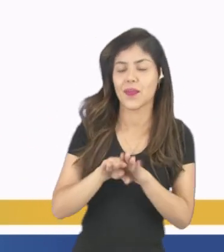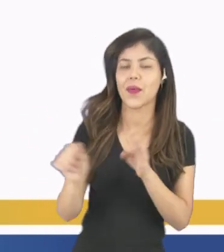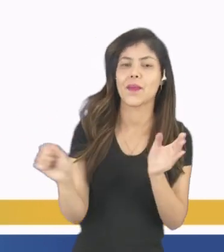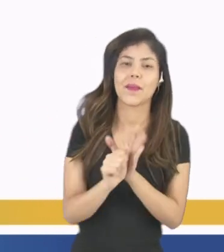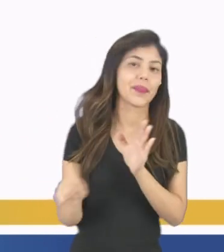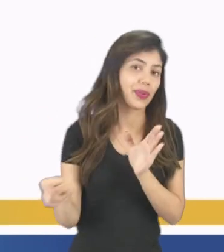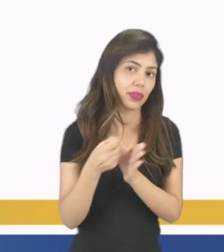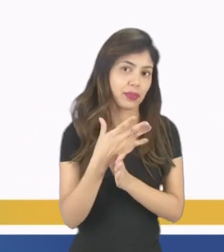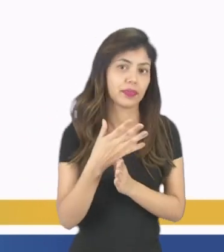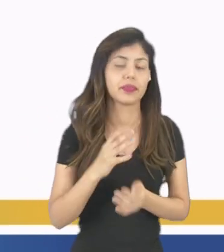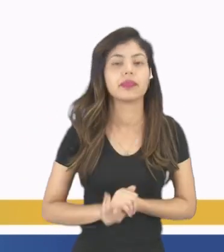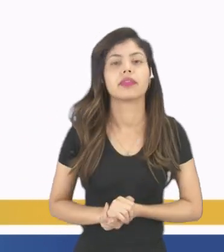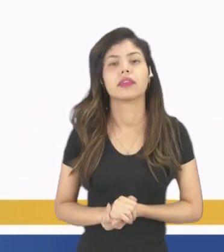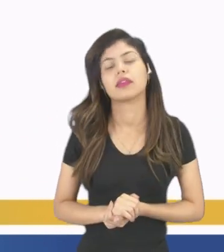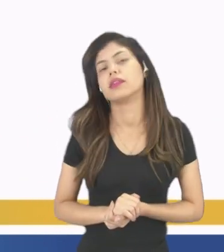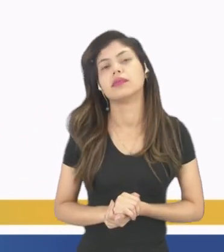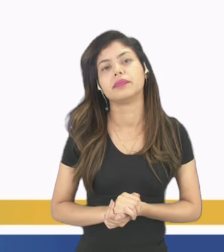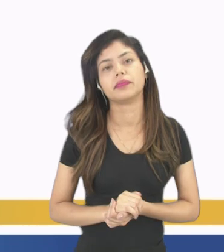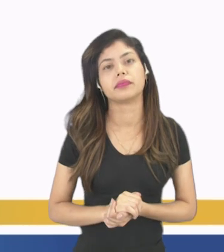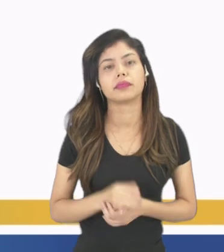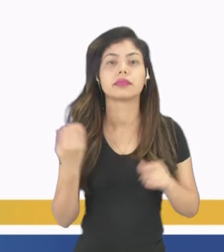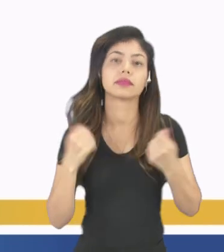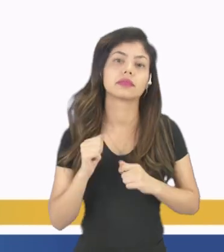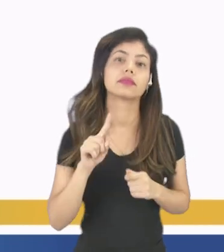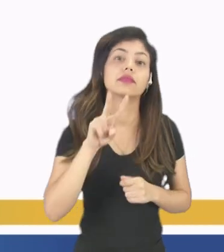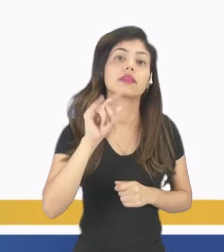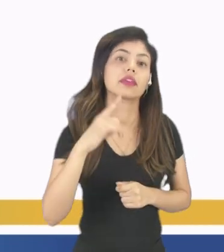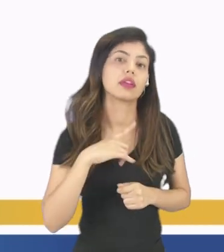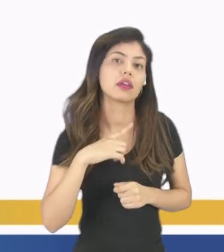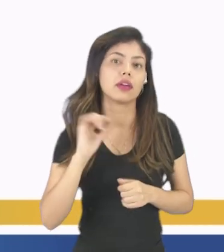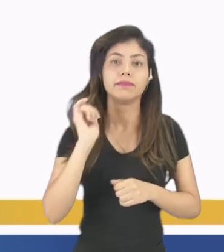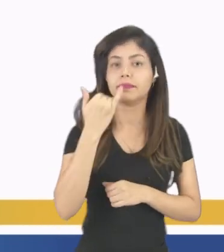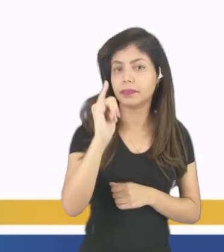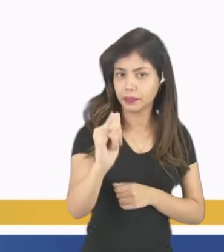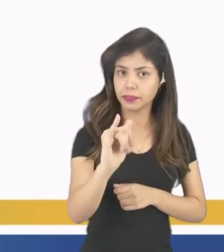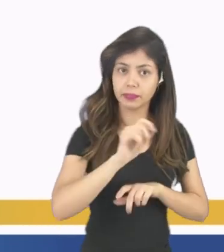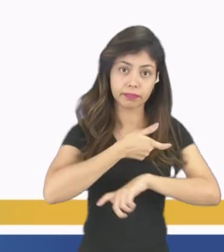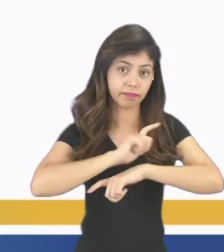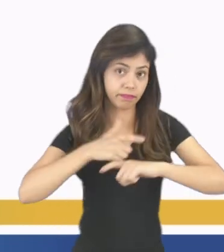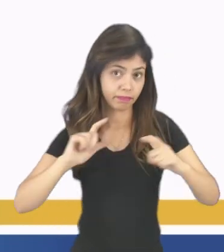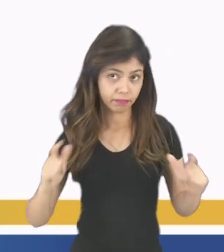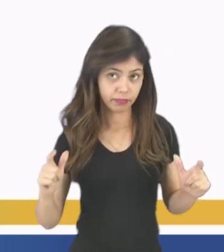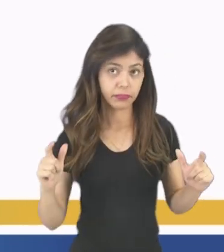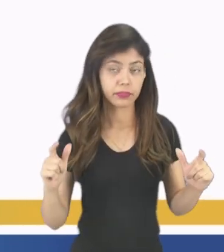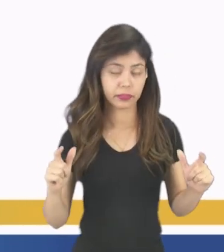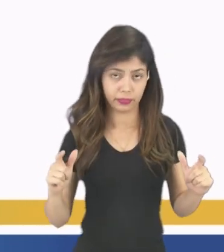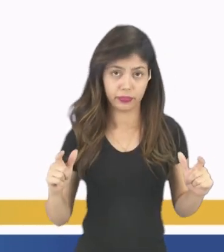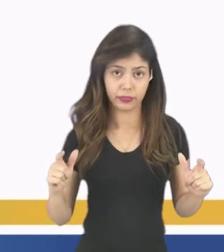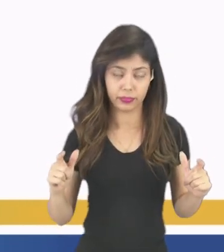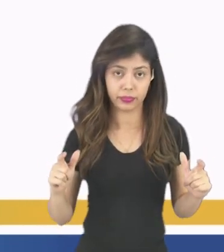a aula que um complexo ativado, ele vai possuir a energia maior,